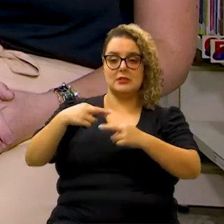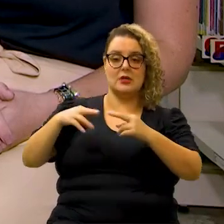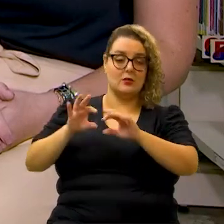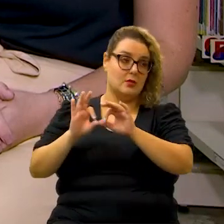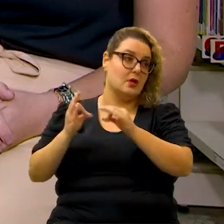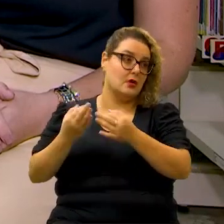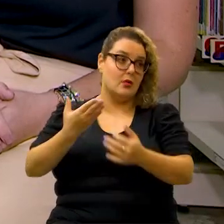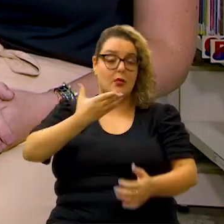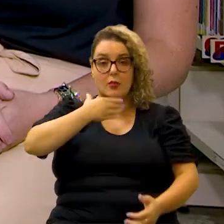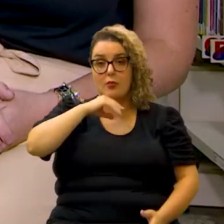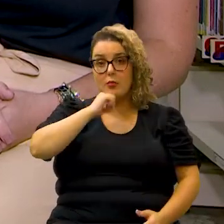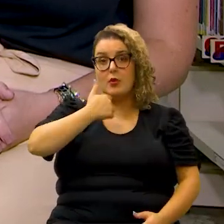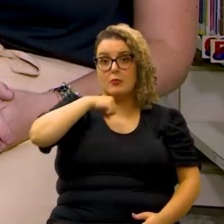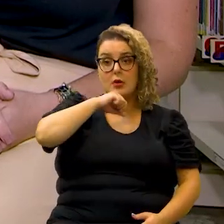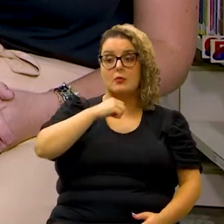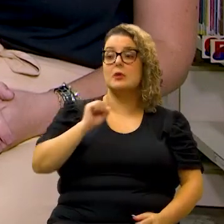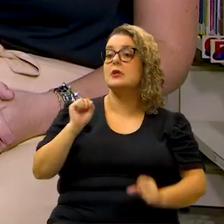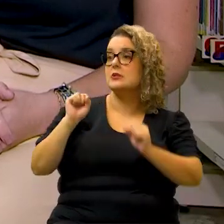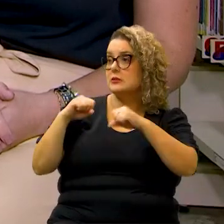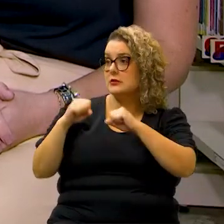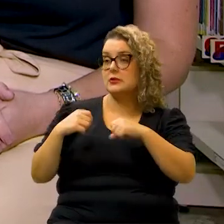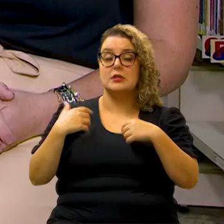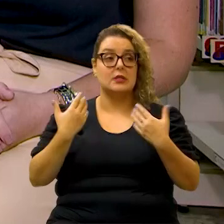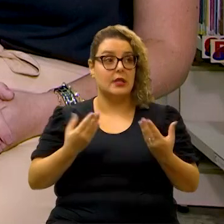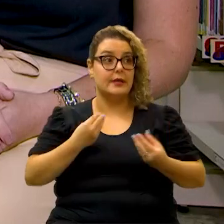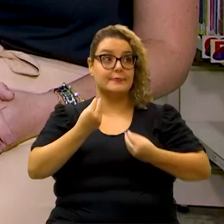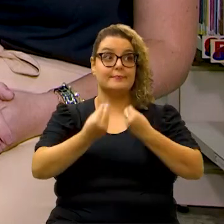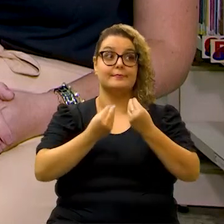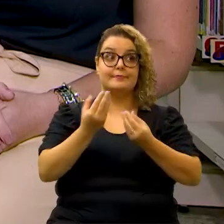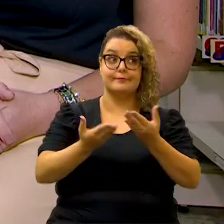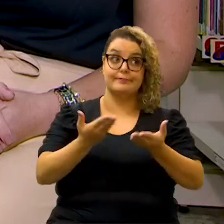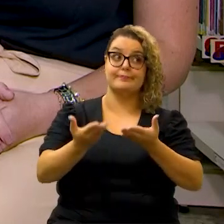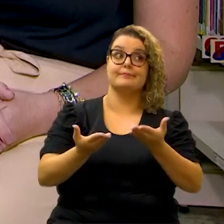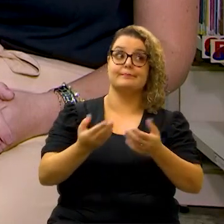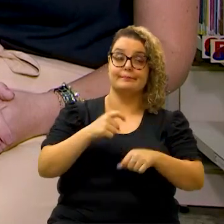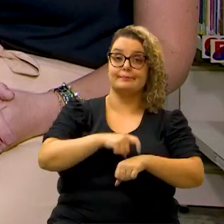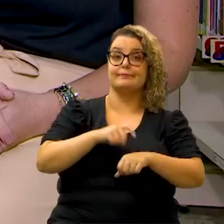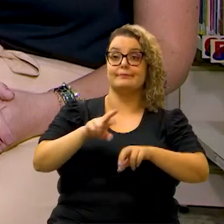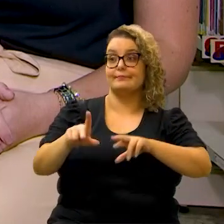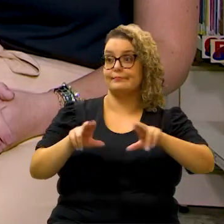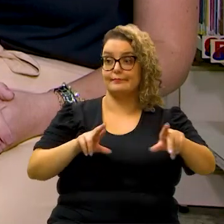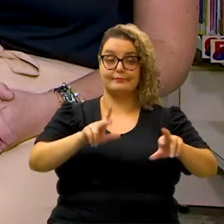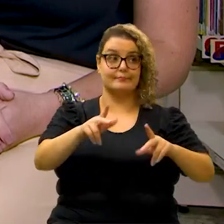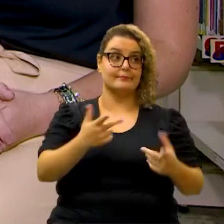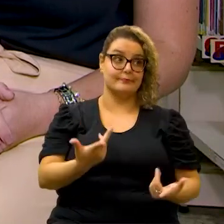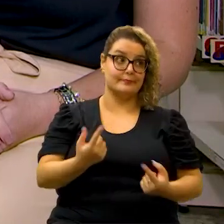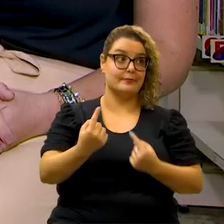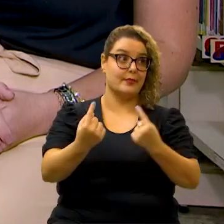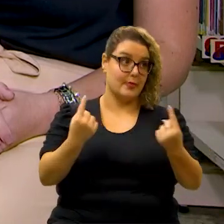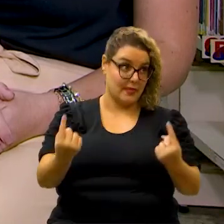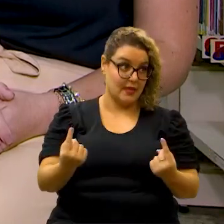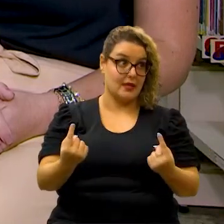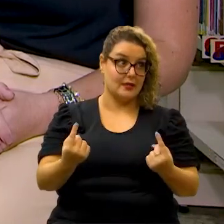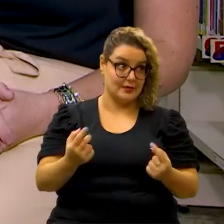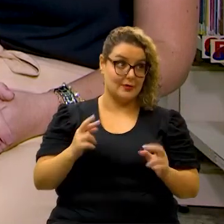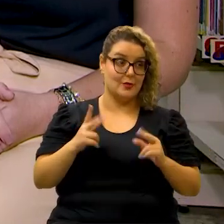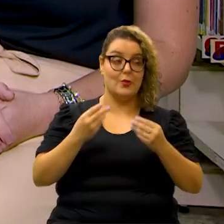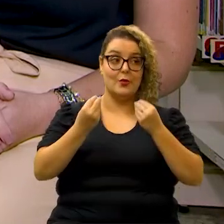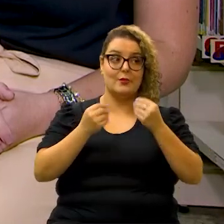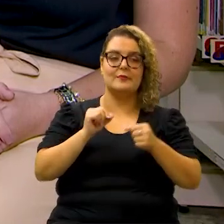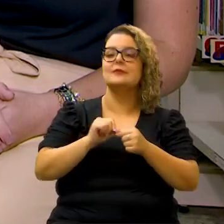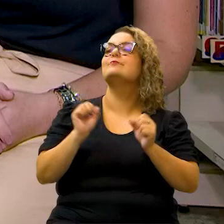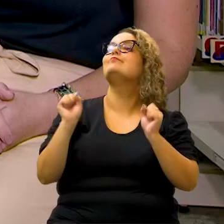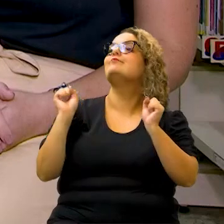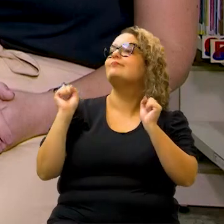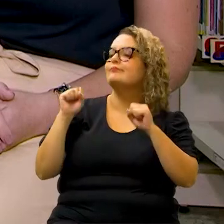mais apegadas, né, ao papai, à mamãe. E aí, como lidar com esse tipo de situação? Cada caso realmente é